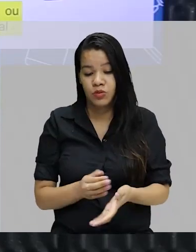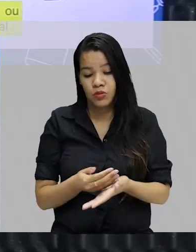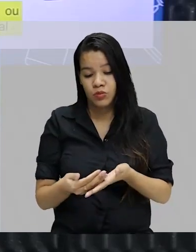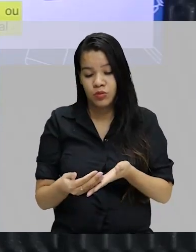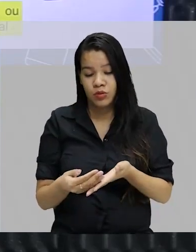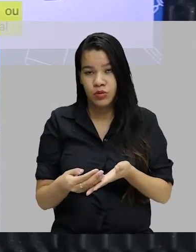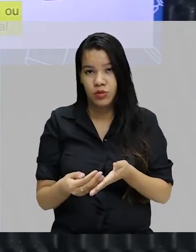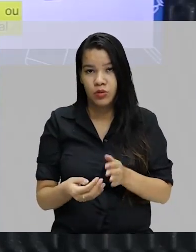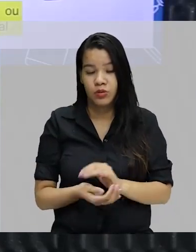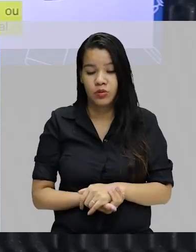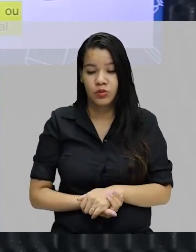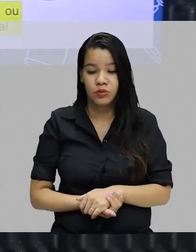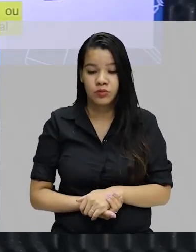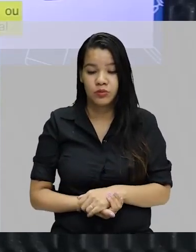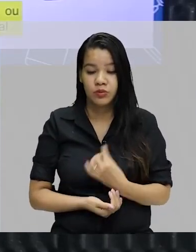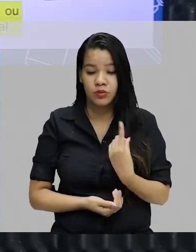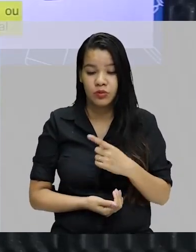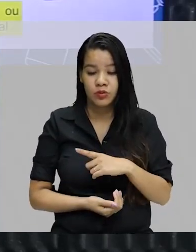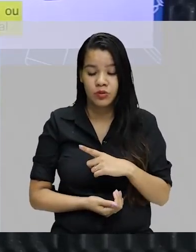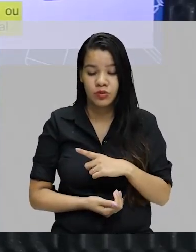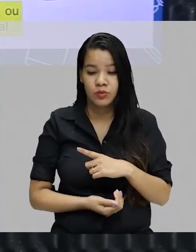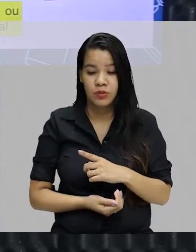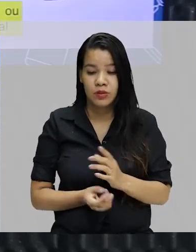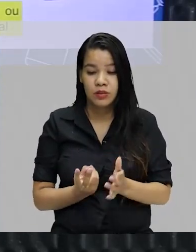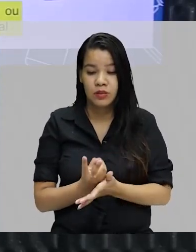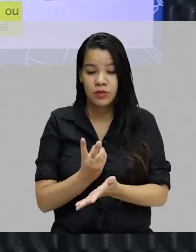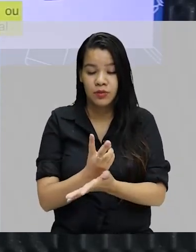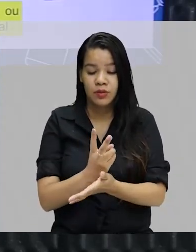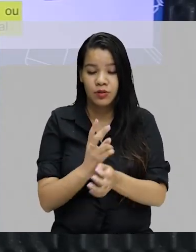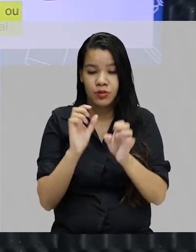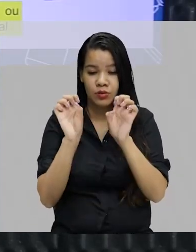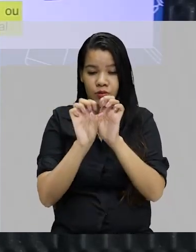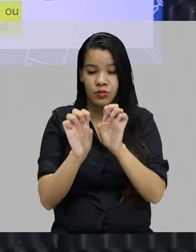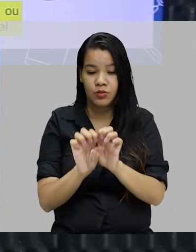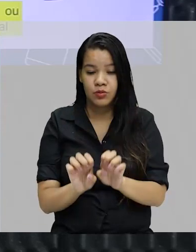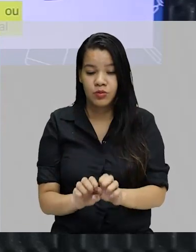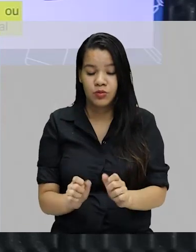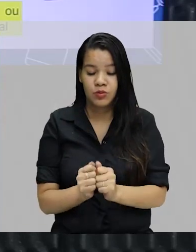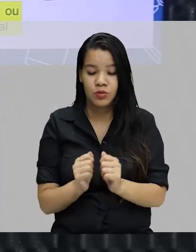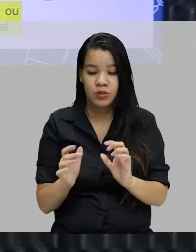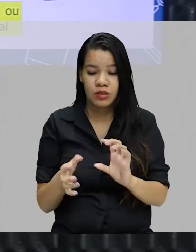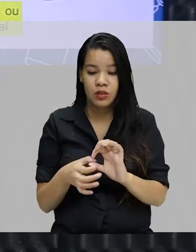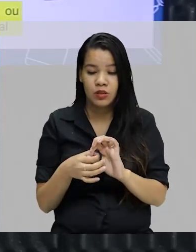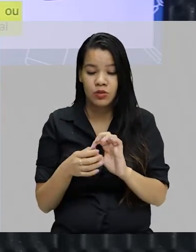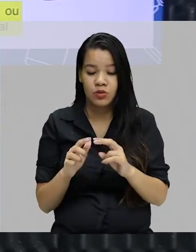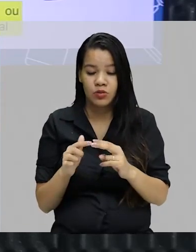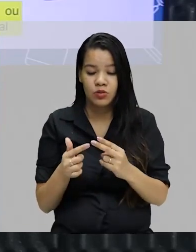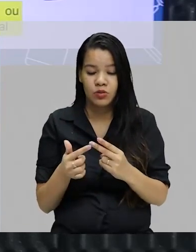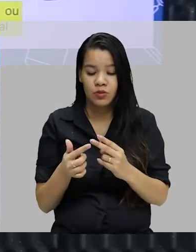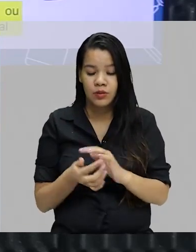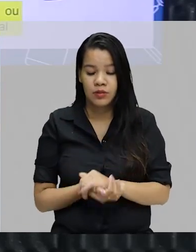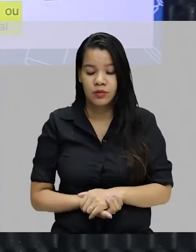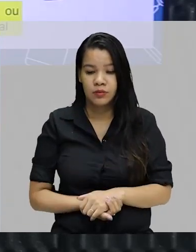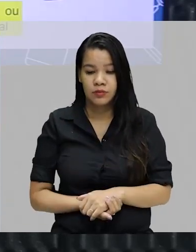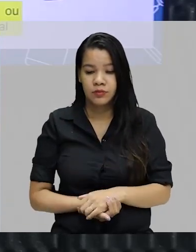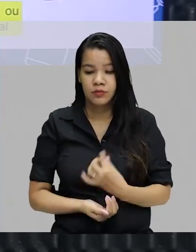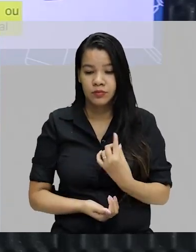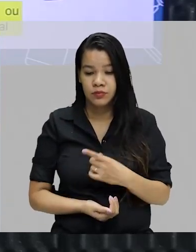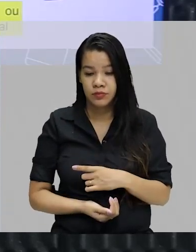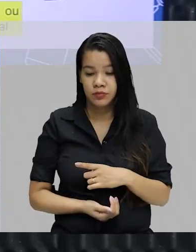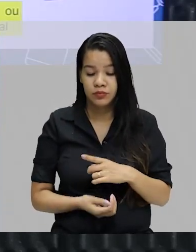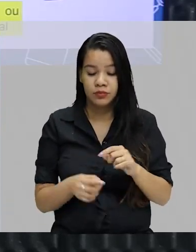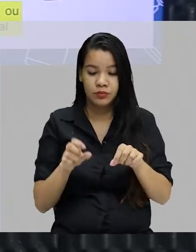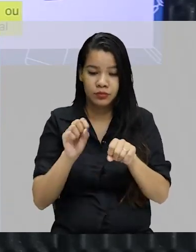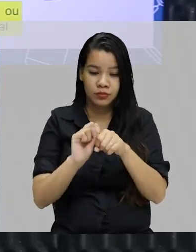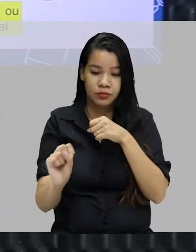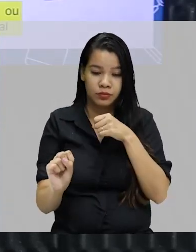seu monômero, nós vamos ter sempre estruturas com ligações duplas. Aí, no caso, nós vamos romper